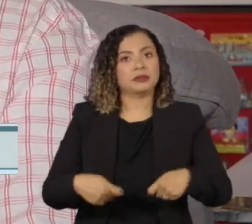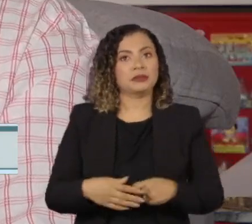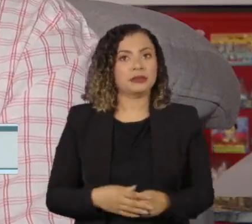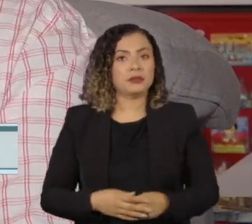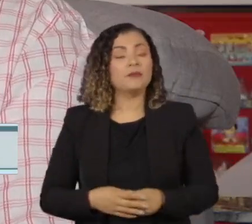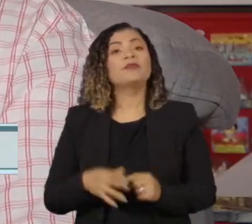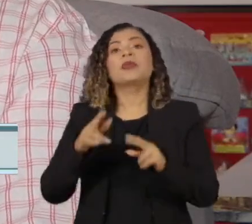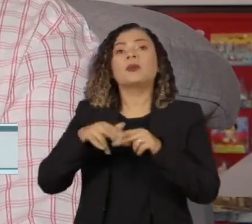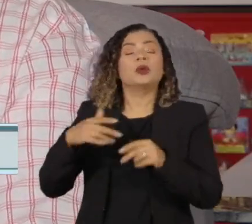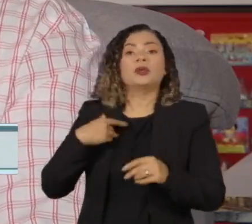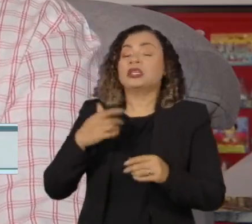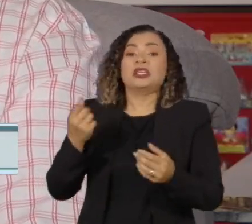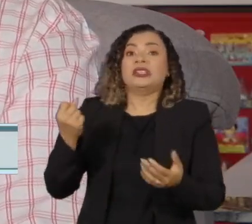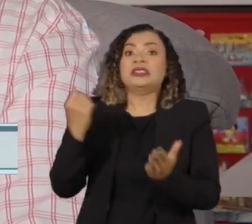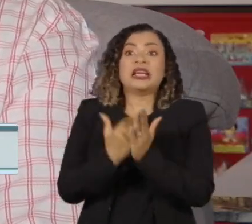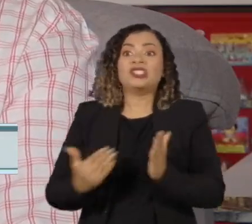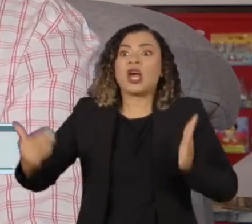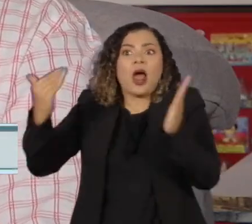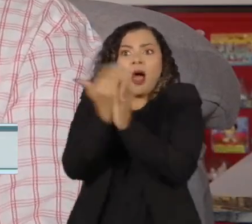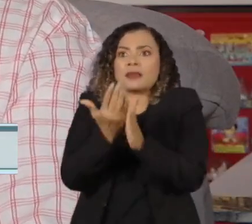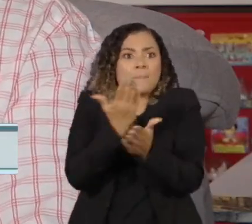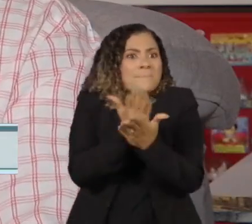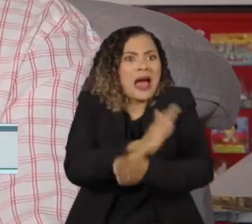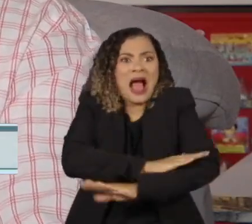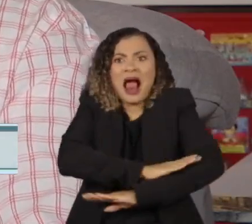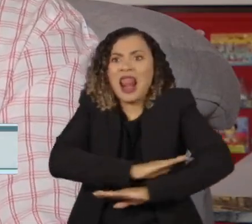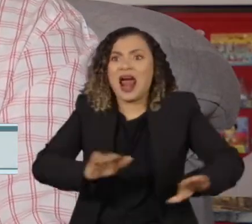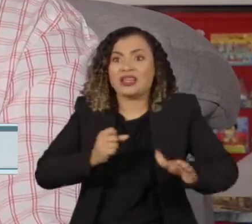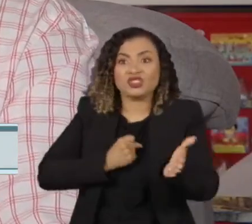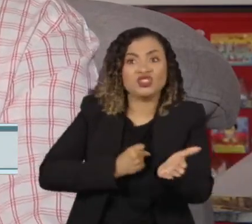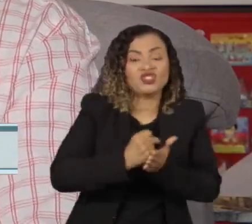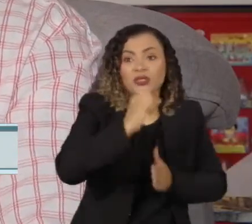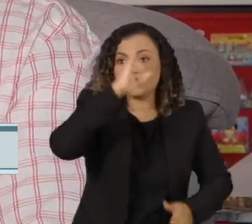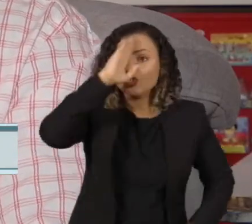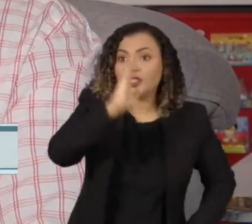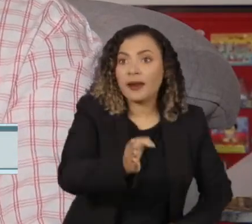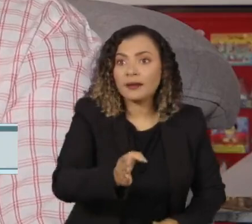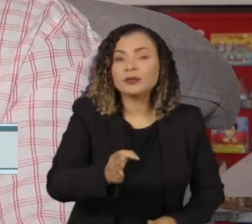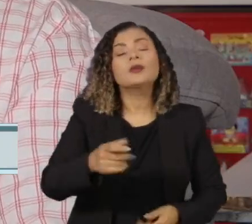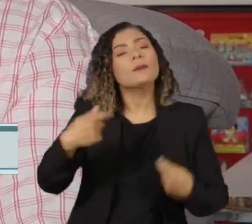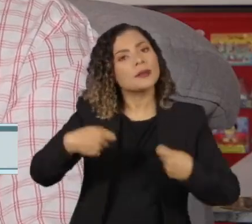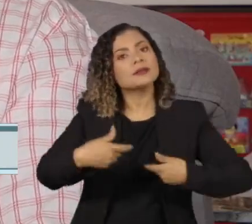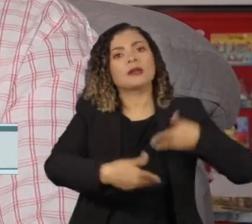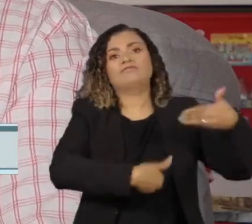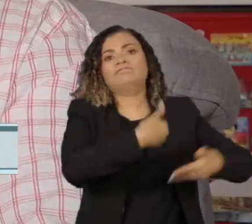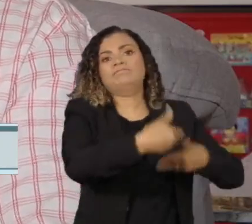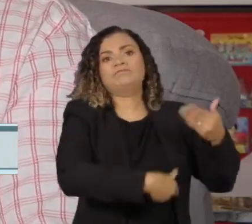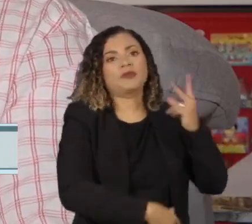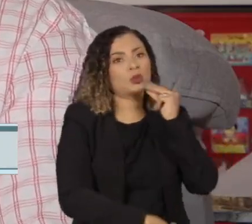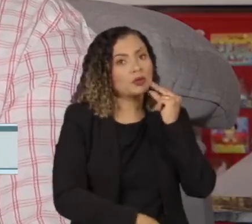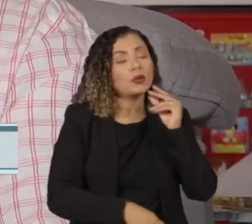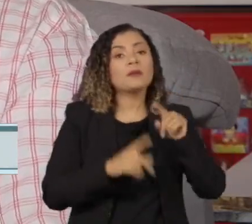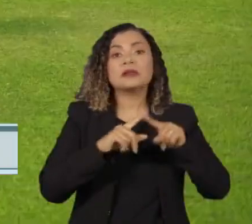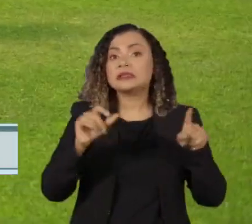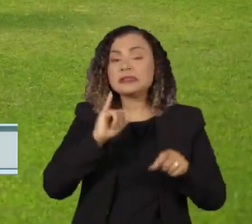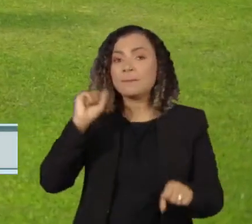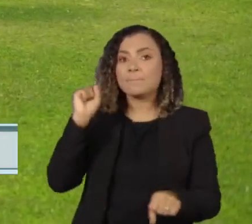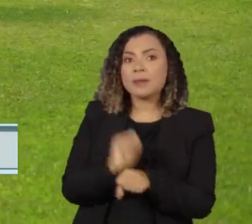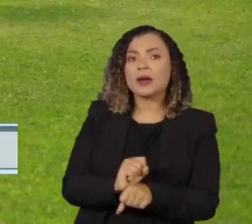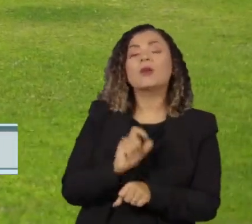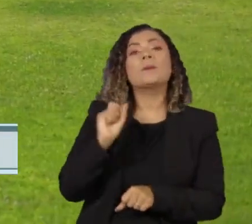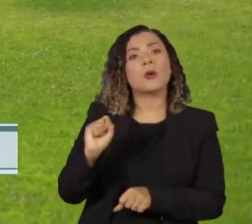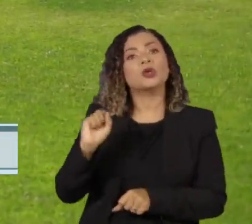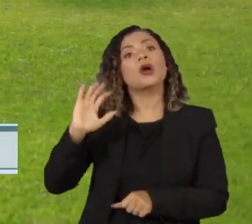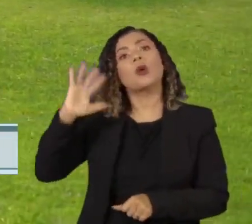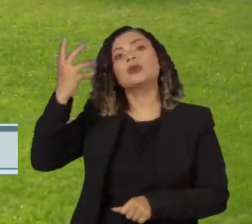de maneira drástica, fazer isso de maneira abrupta, fazer isso sem nenhum acompanhamento, pode implicar em dois cenários. O primeiro deles,